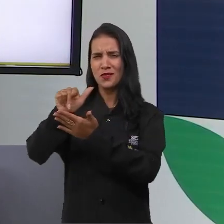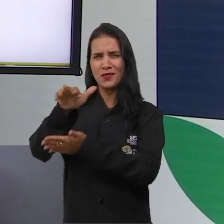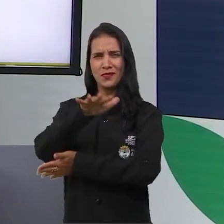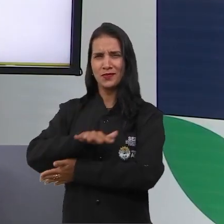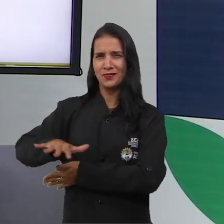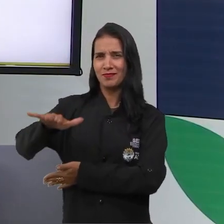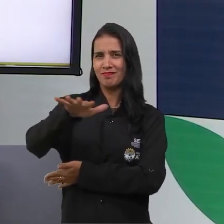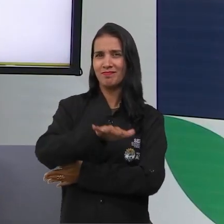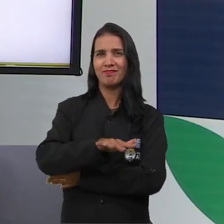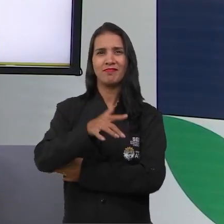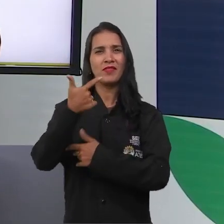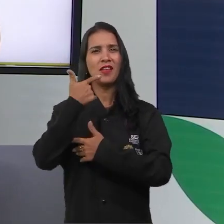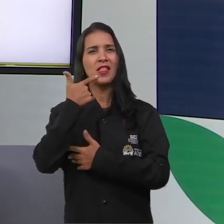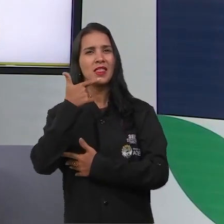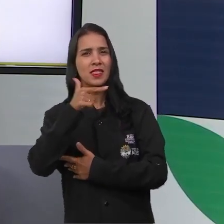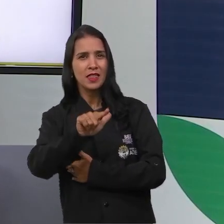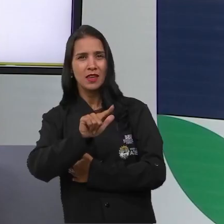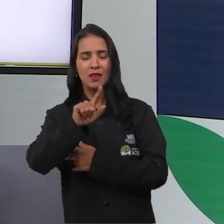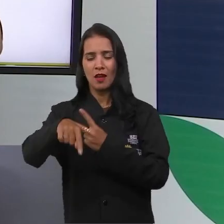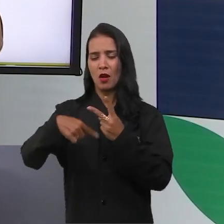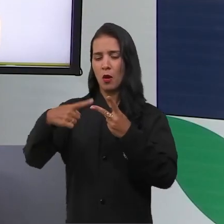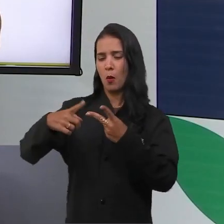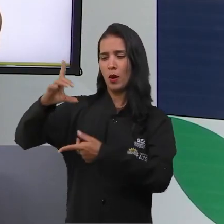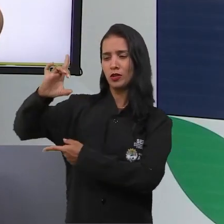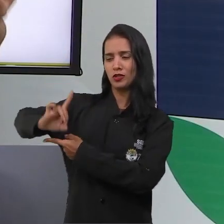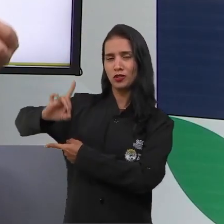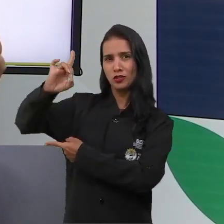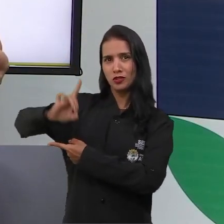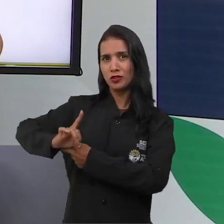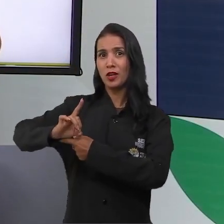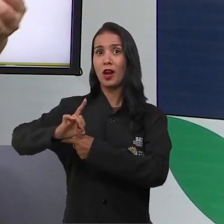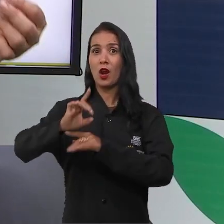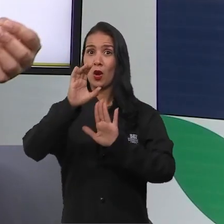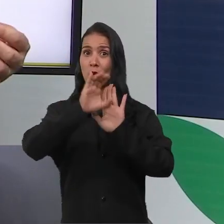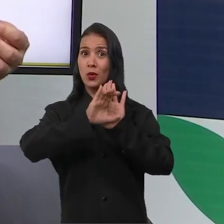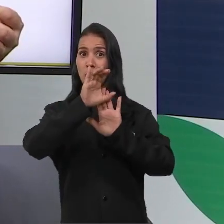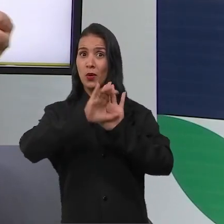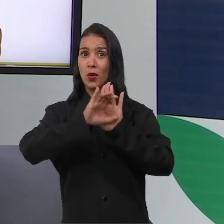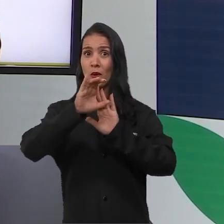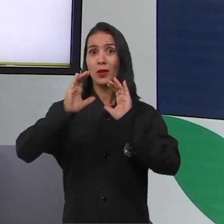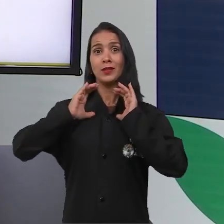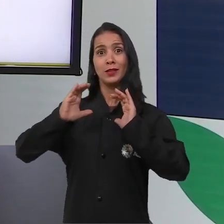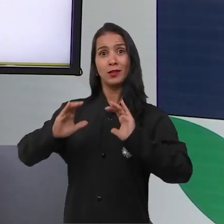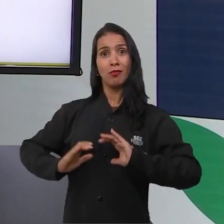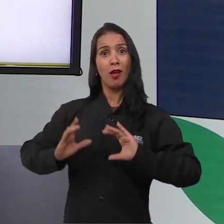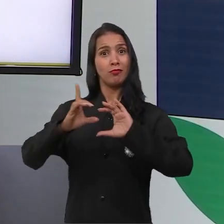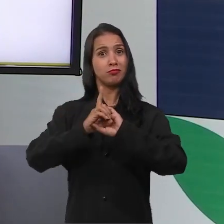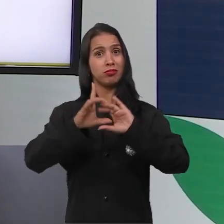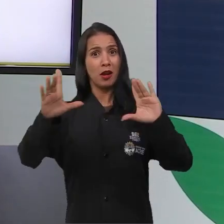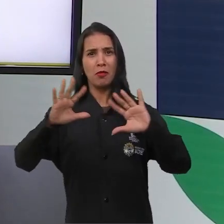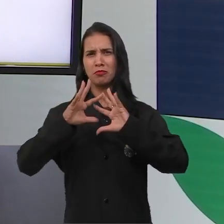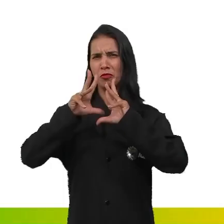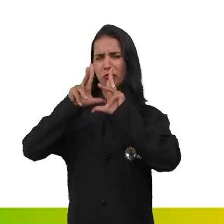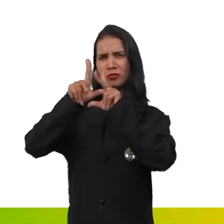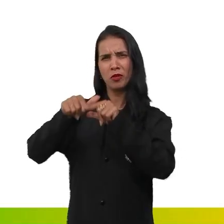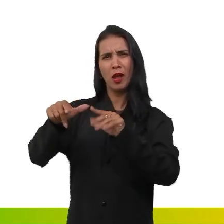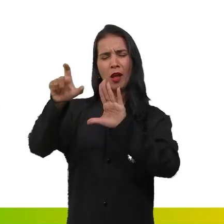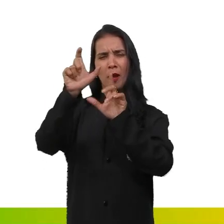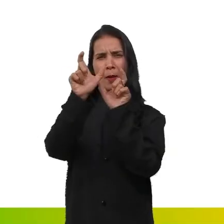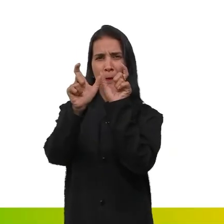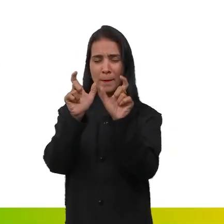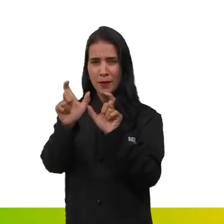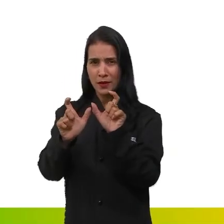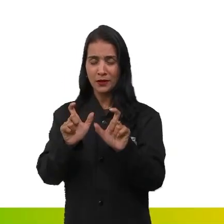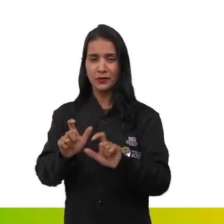áreas. Língua, direito, conceito de cidadania, democracia, etc. Tudo bem?